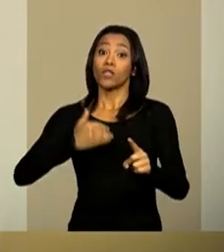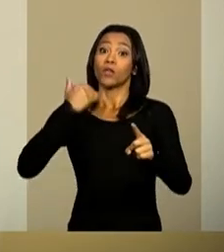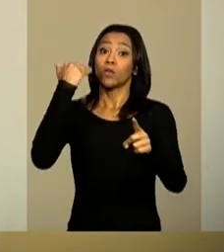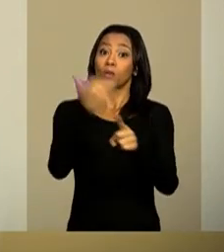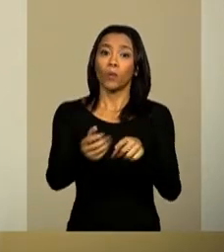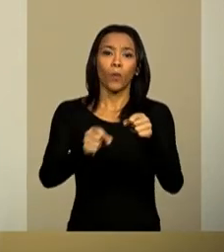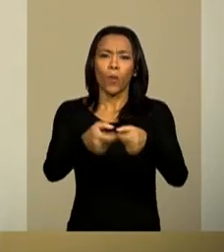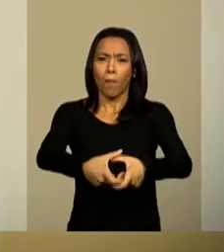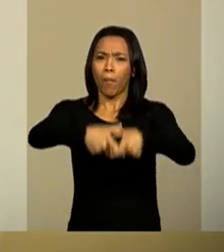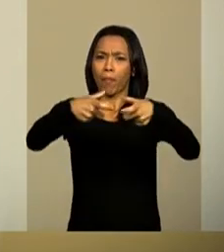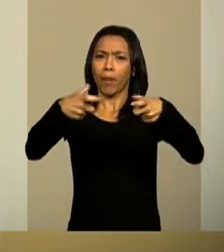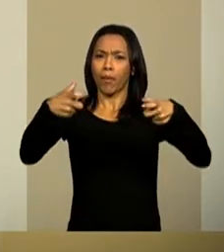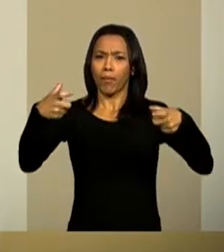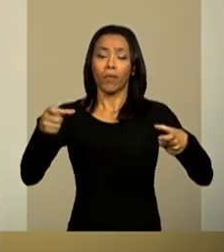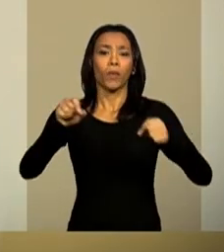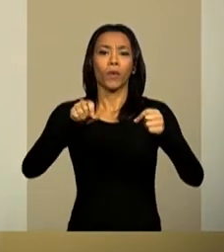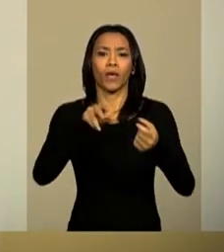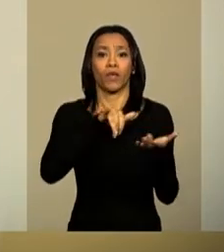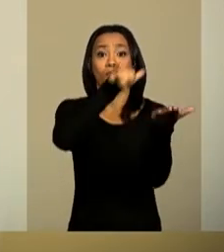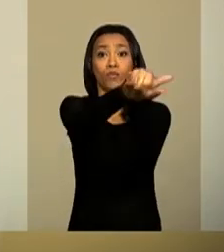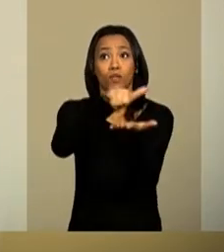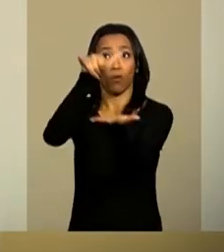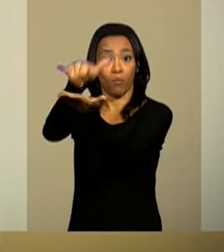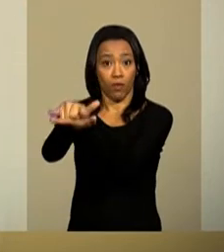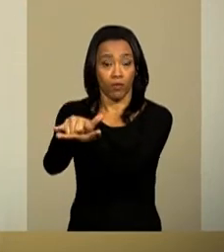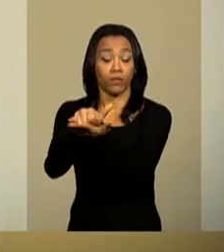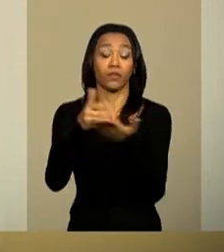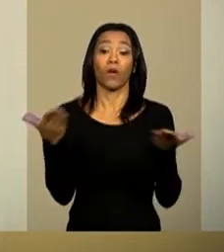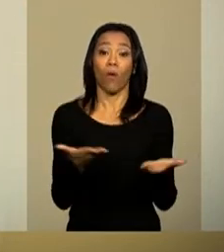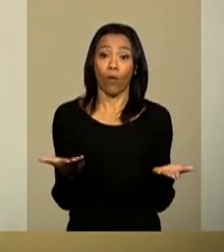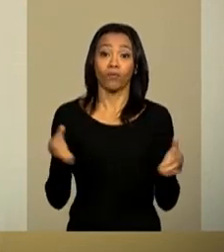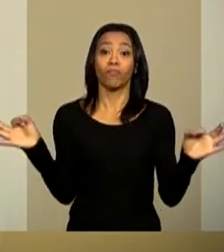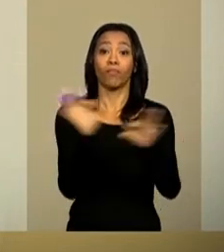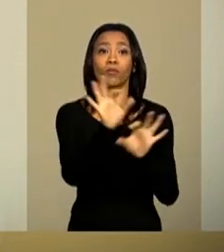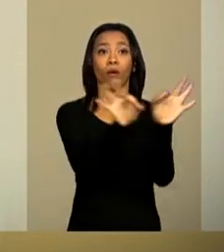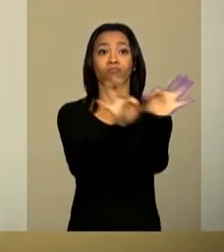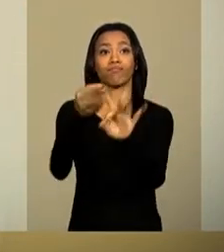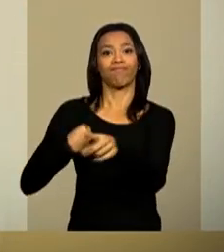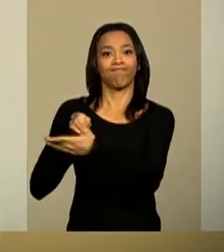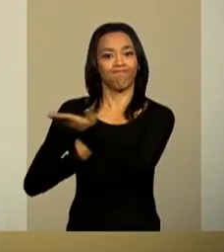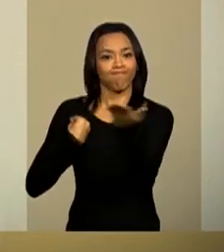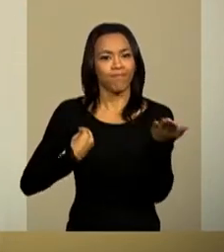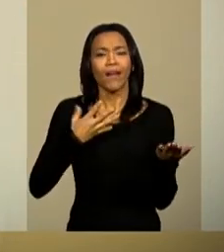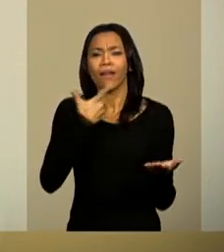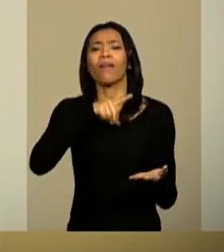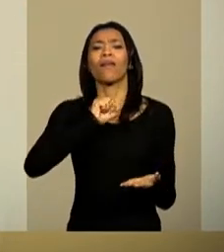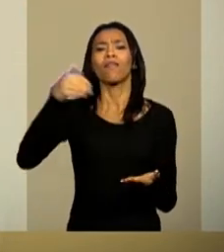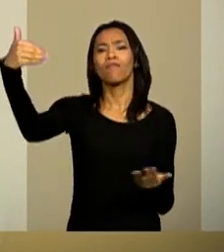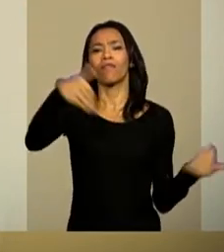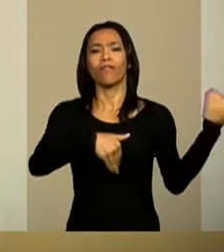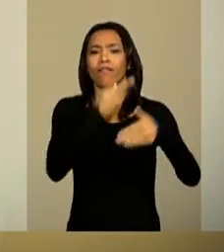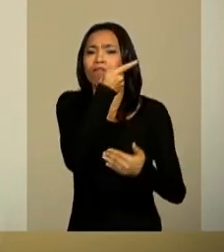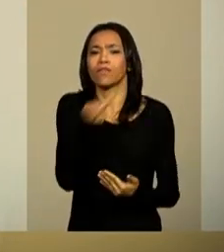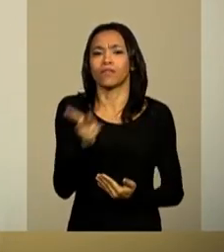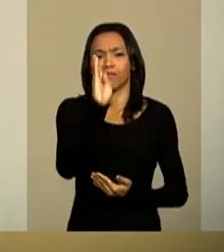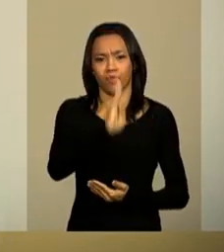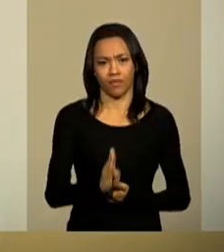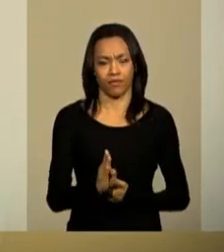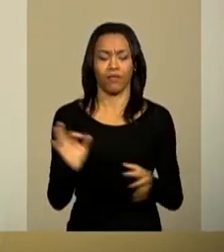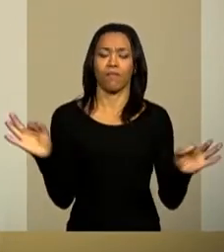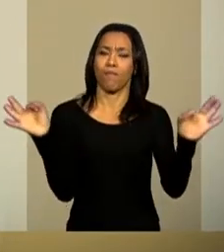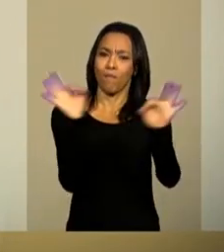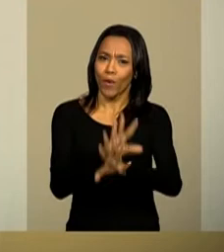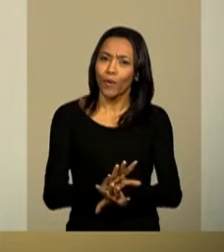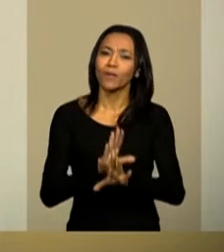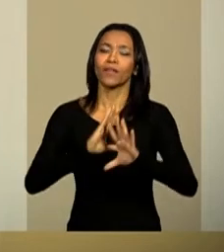a capacidade dos nossos aeroportos. Eles estão prontos para atender quem vier nos visitar. Prontos para